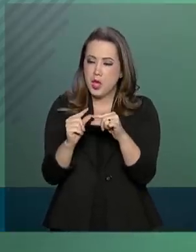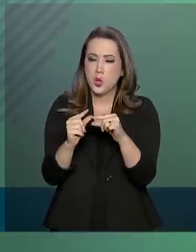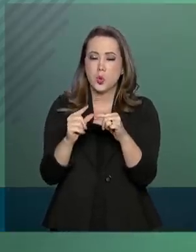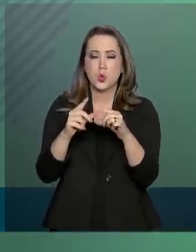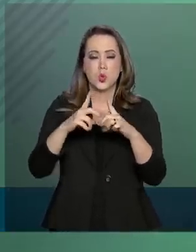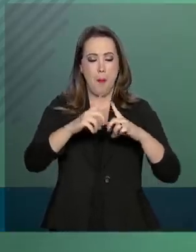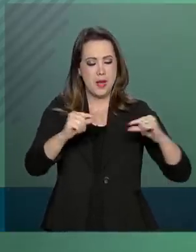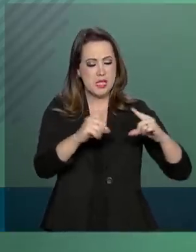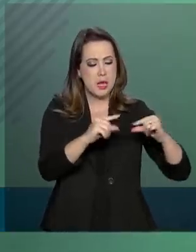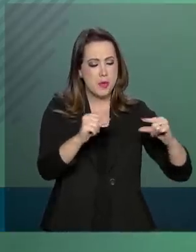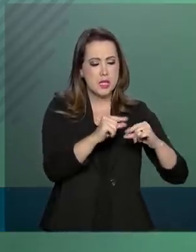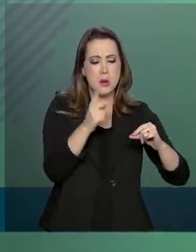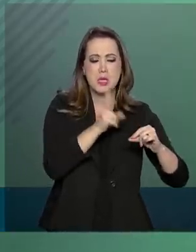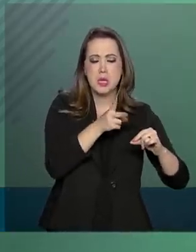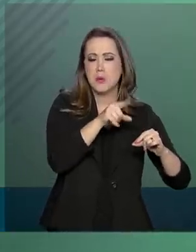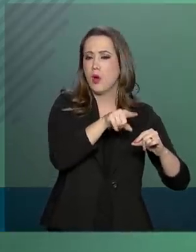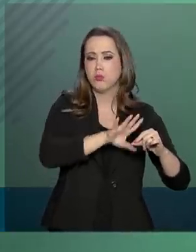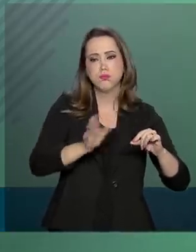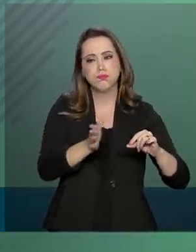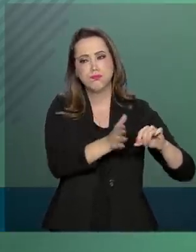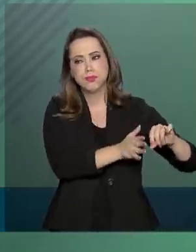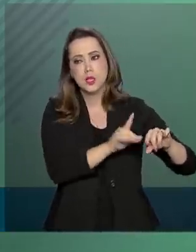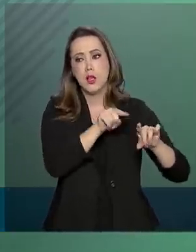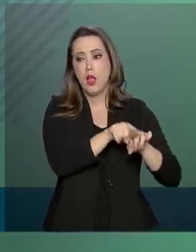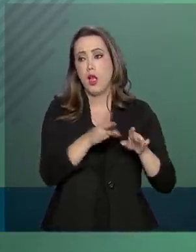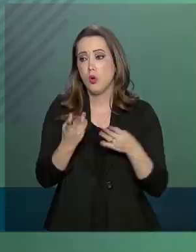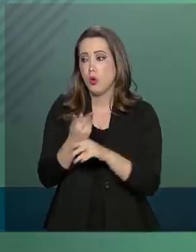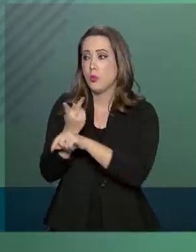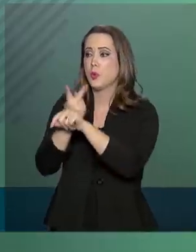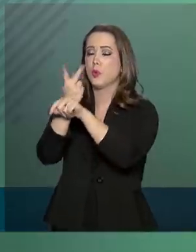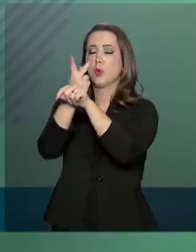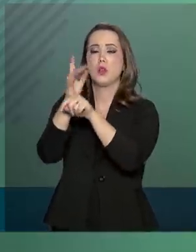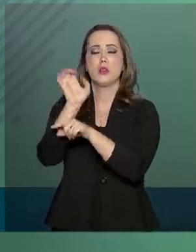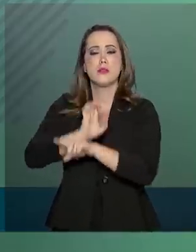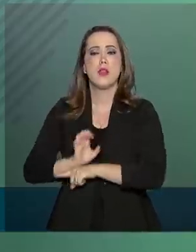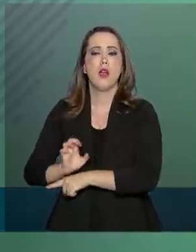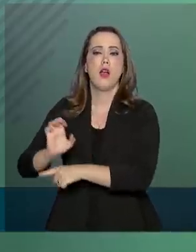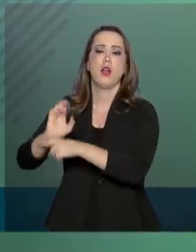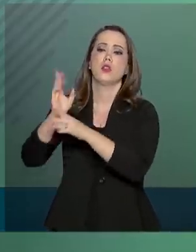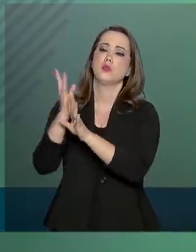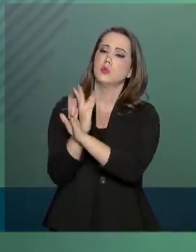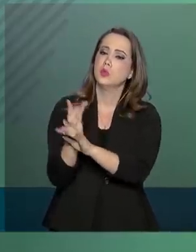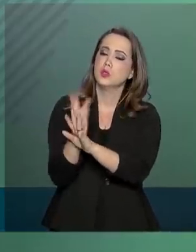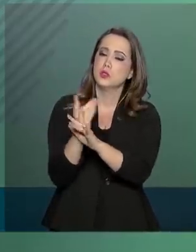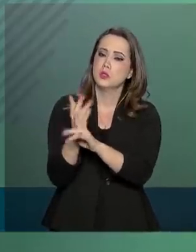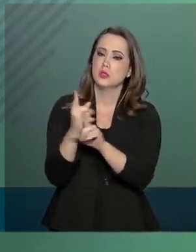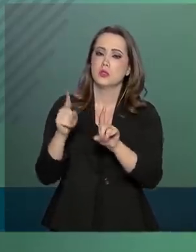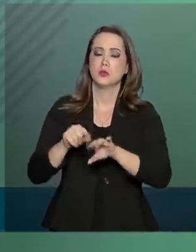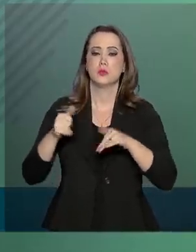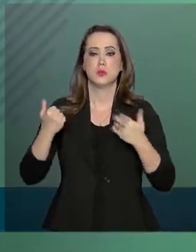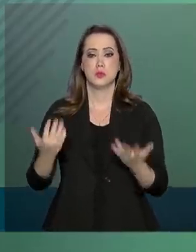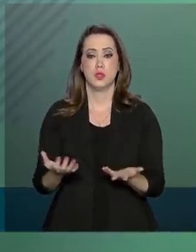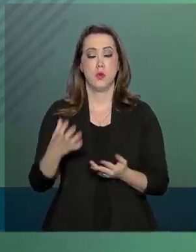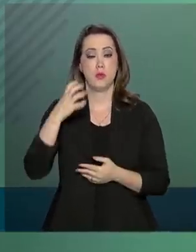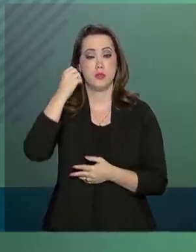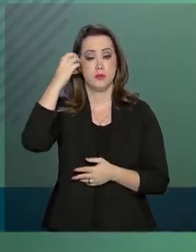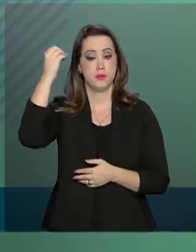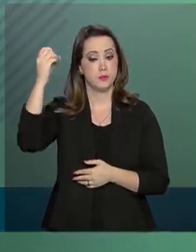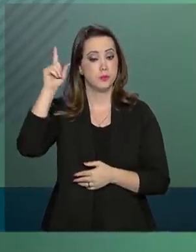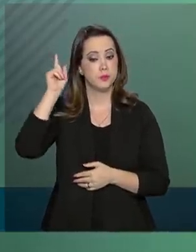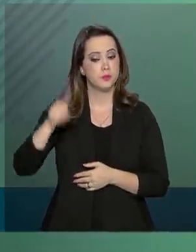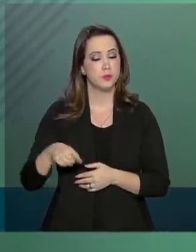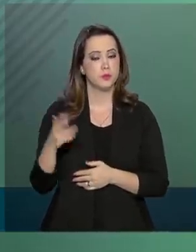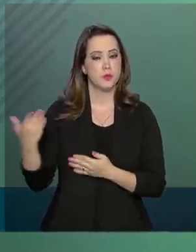dos municípios e dos estados e essa viagem à macapá